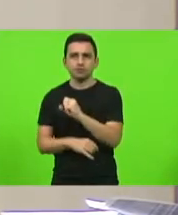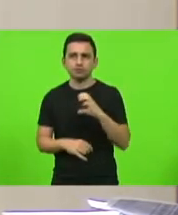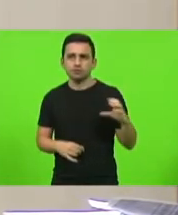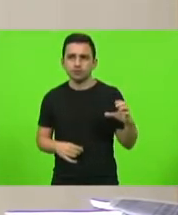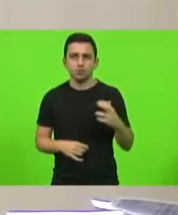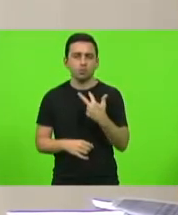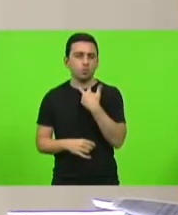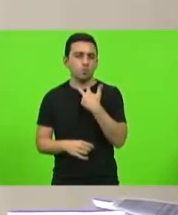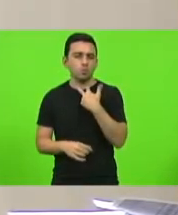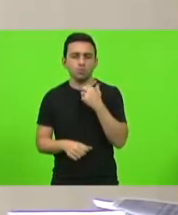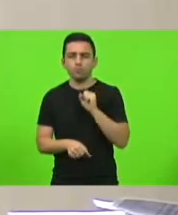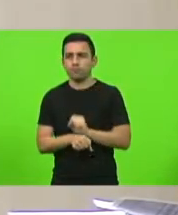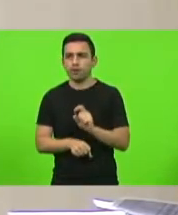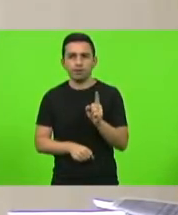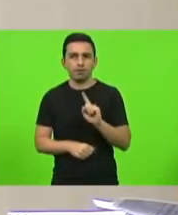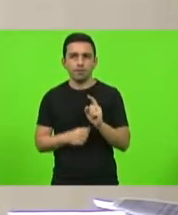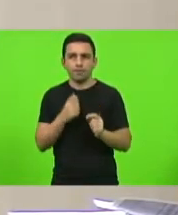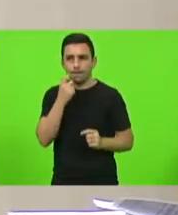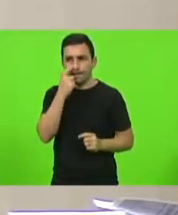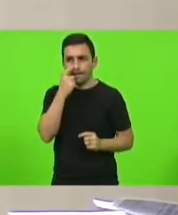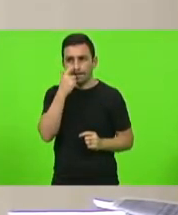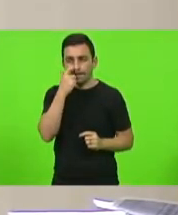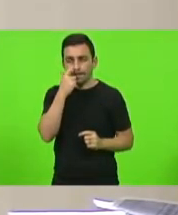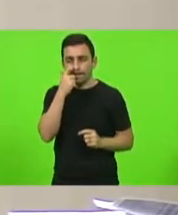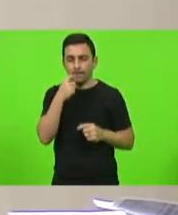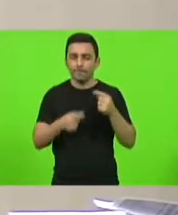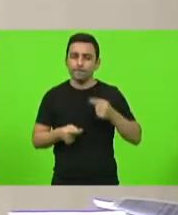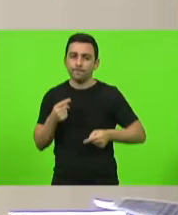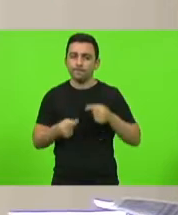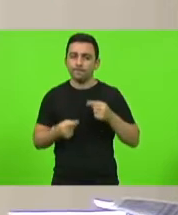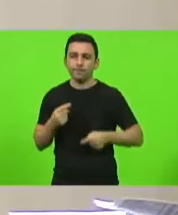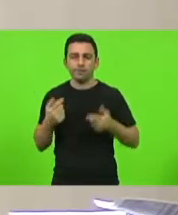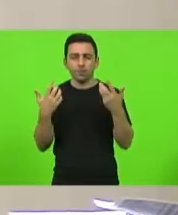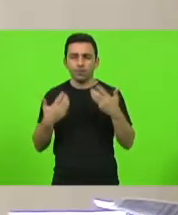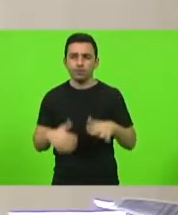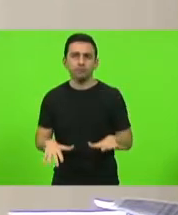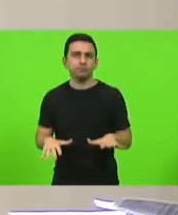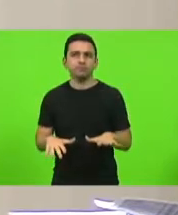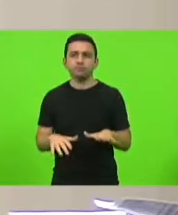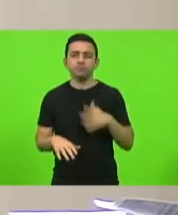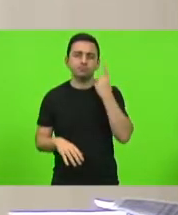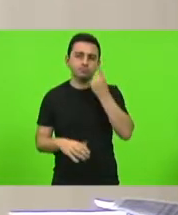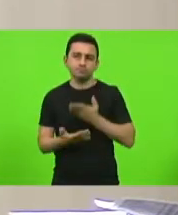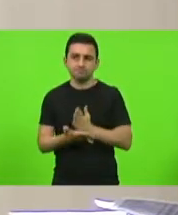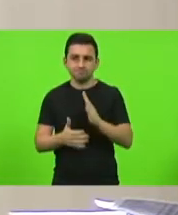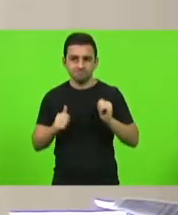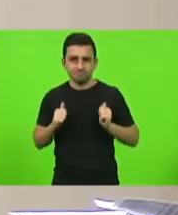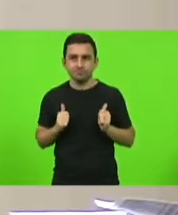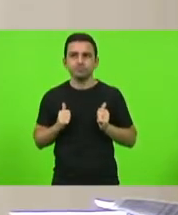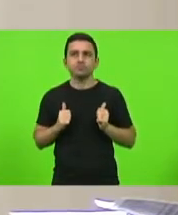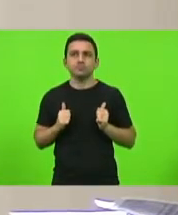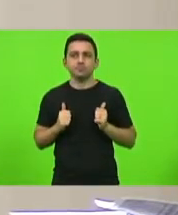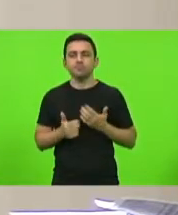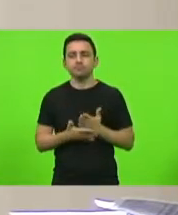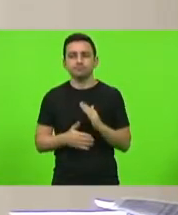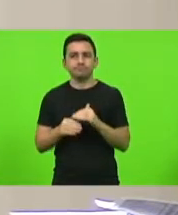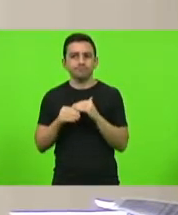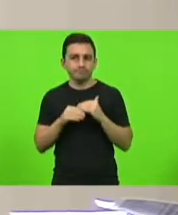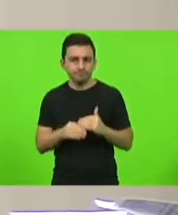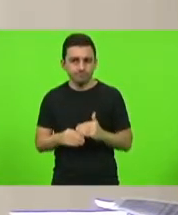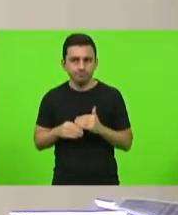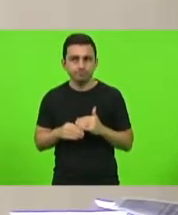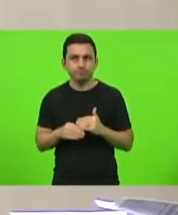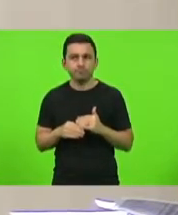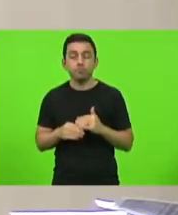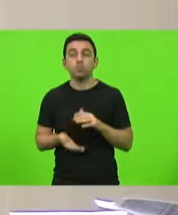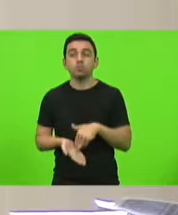Pode Parar, em discussão. Não havendo quem queira discutir, em votação, deputados que aprovam, permaneçam como se encontram. Aprovado por